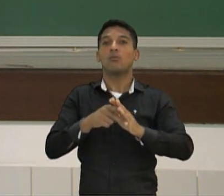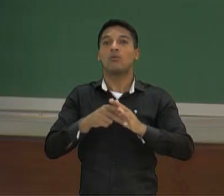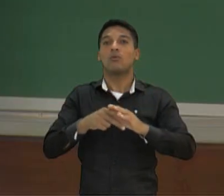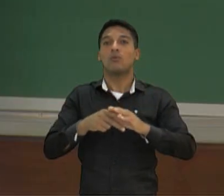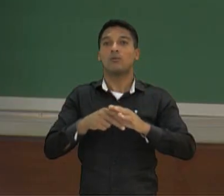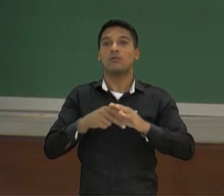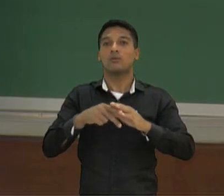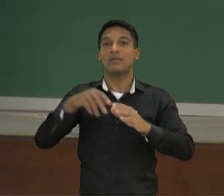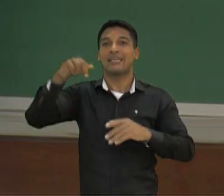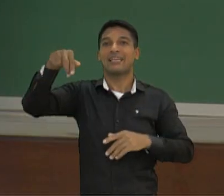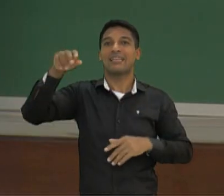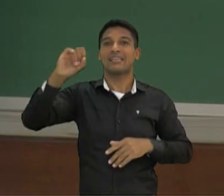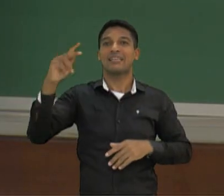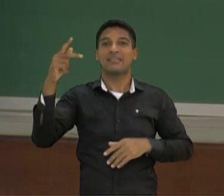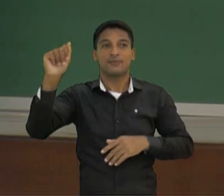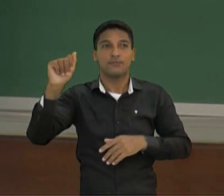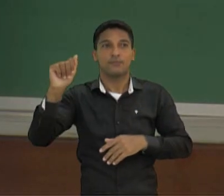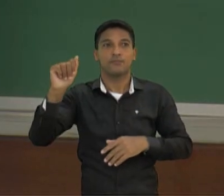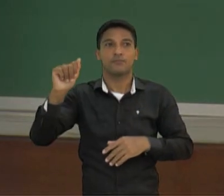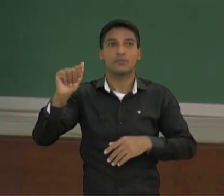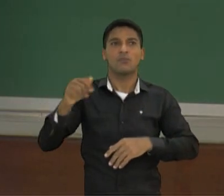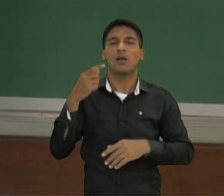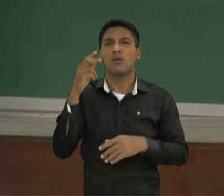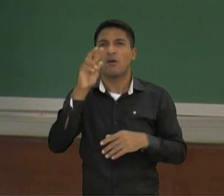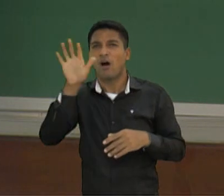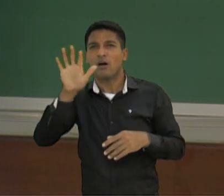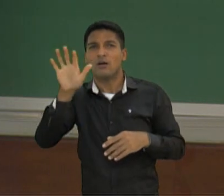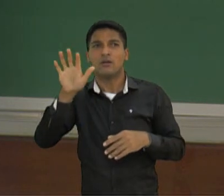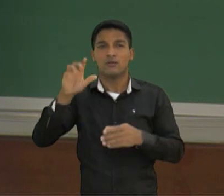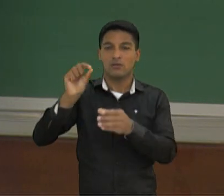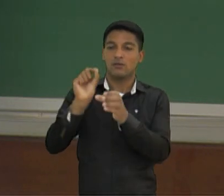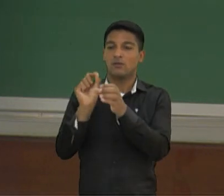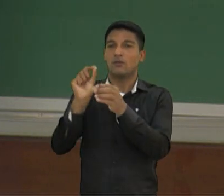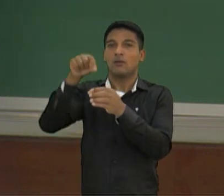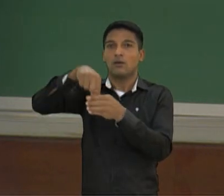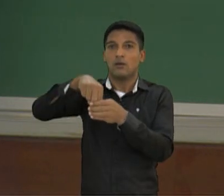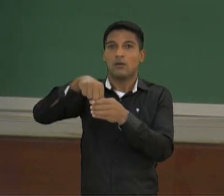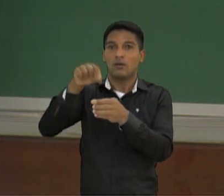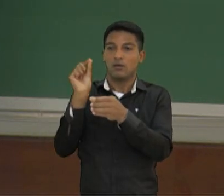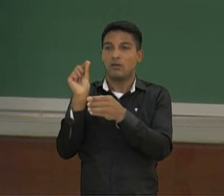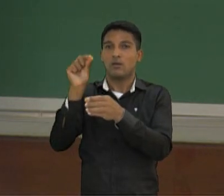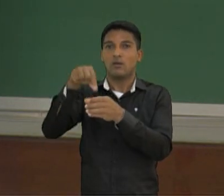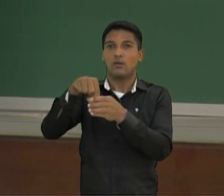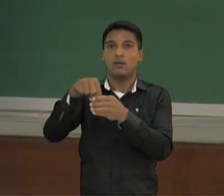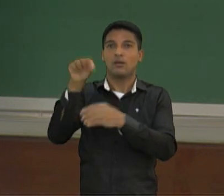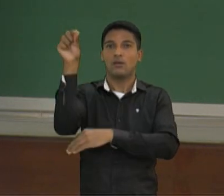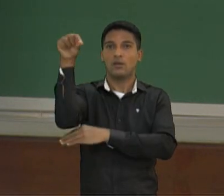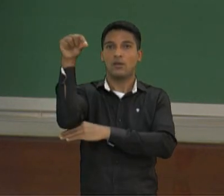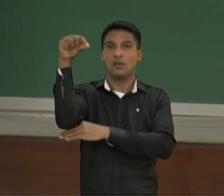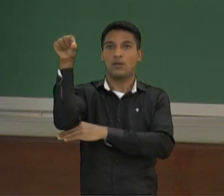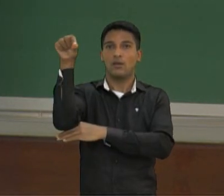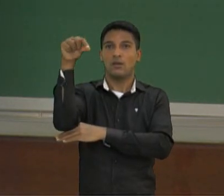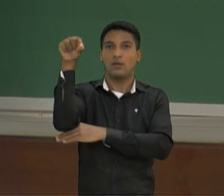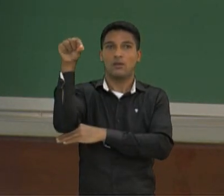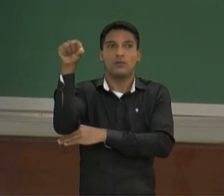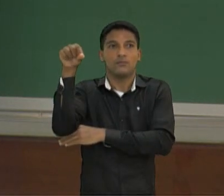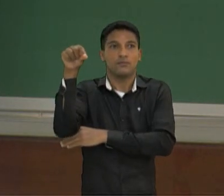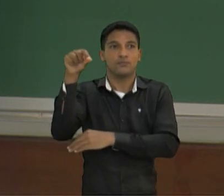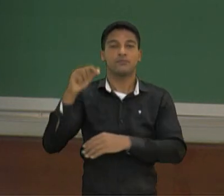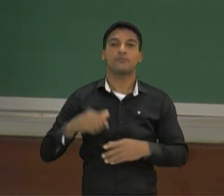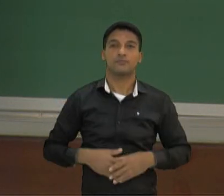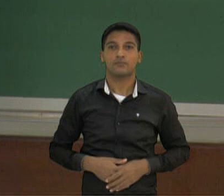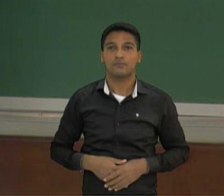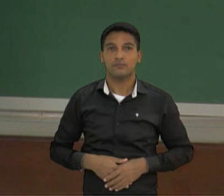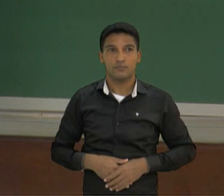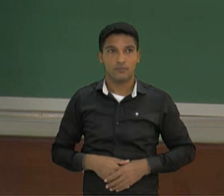chamar de kiwi. A gente às vezes confunde com a fruta, né? Mas é uma ave presente na Oceania. Tá? E nós temos as